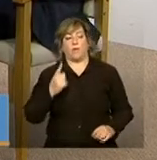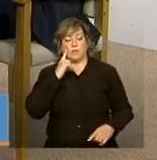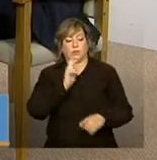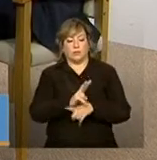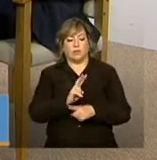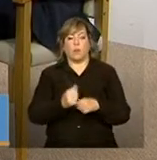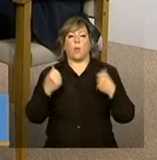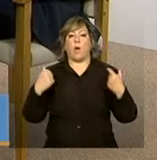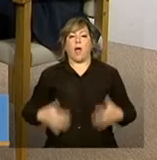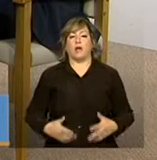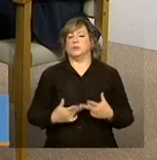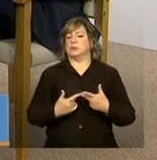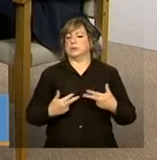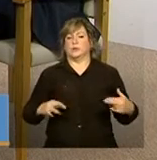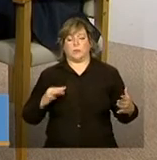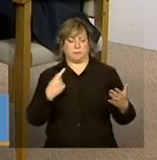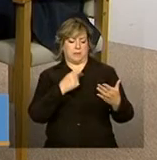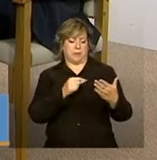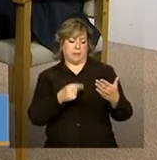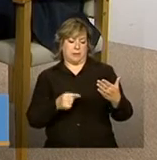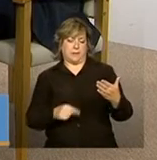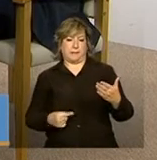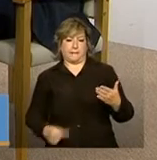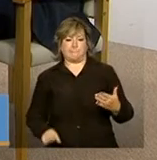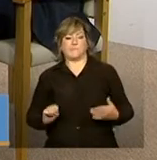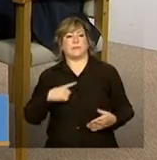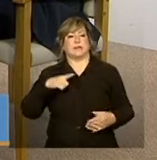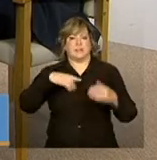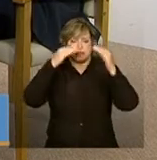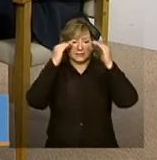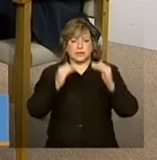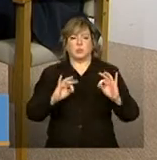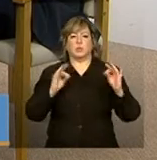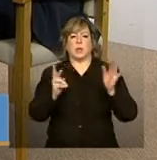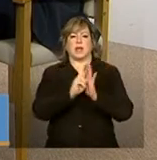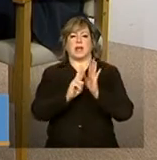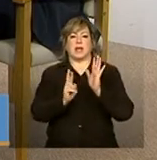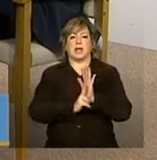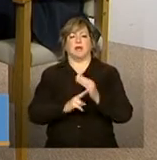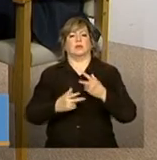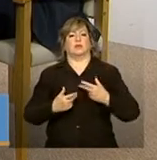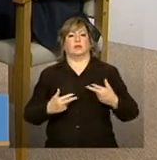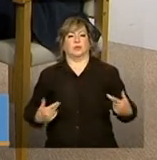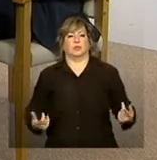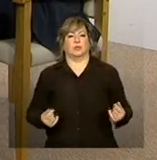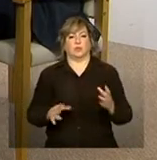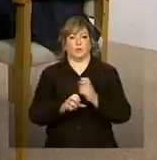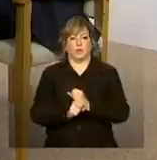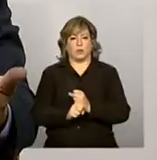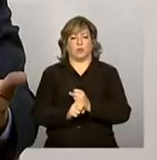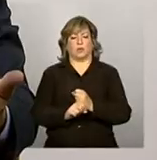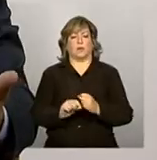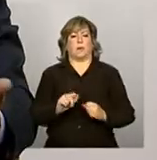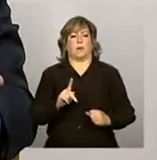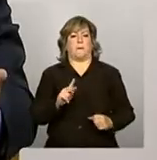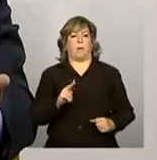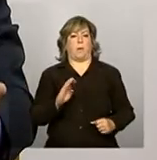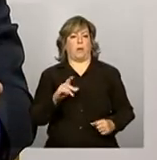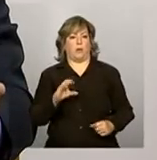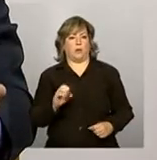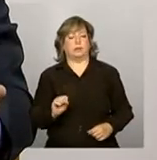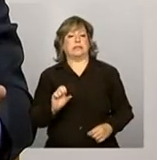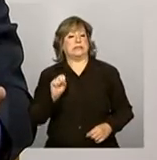gastos, se eles estão seguindo todas as regras de gasto dos recursos públicos, se as prioridades elencadas